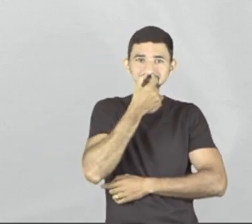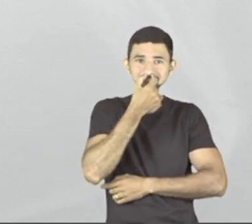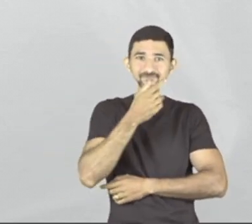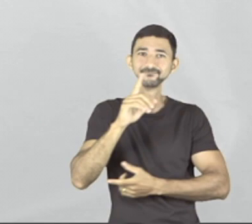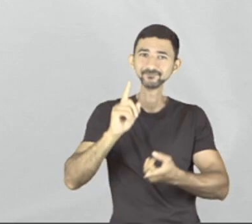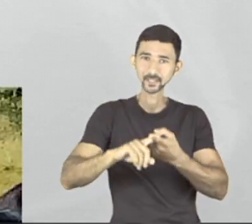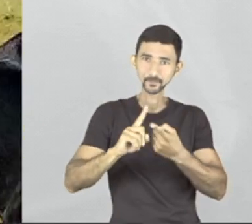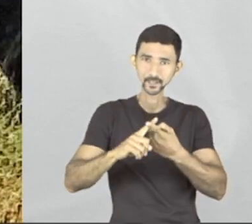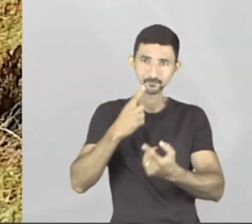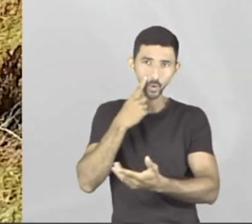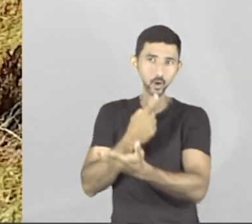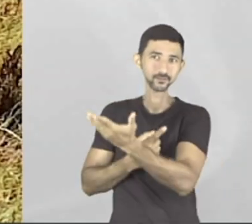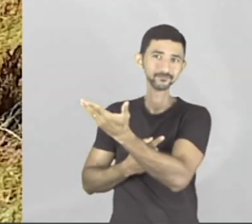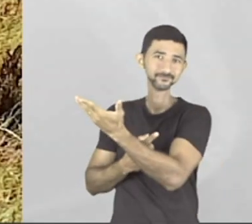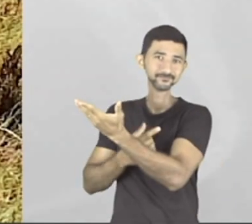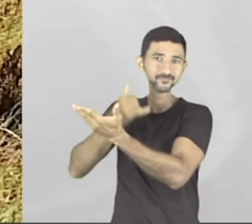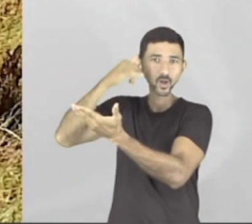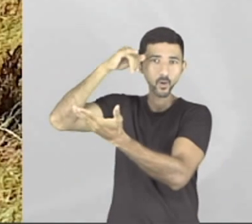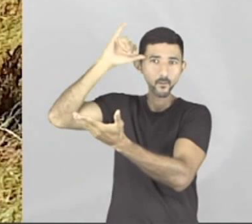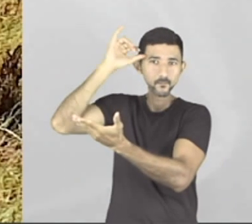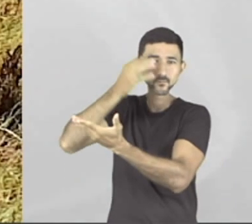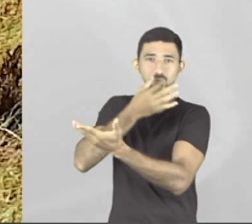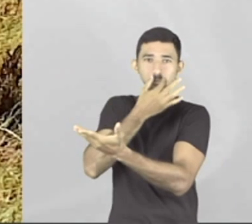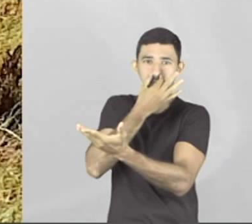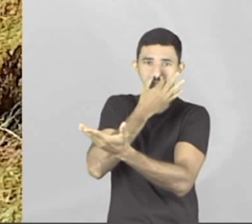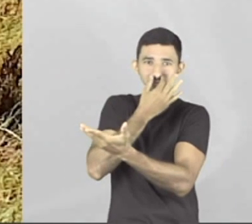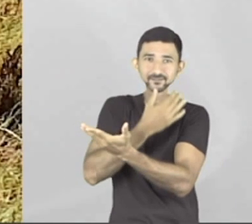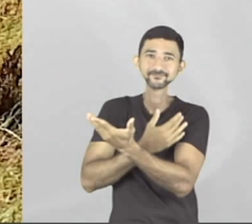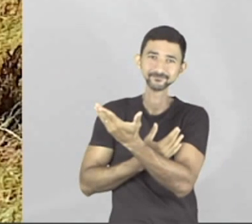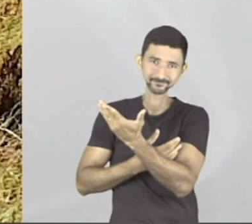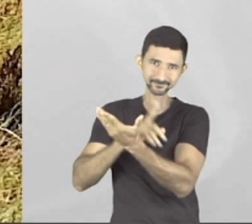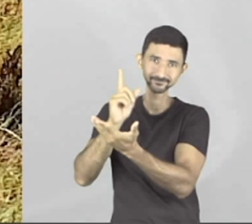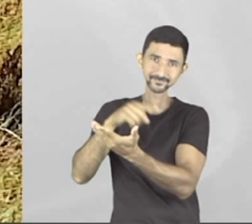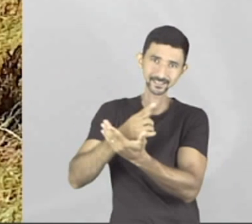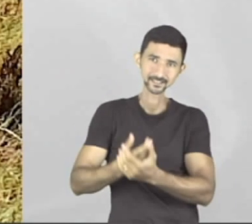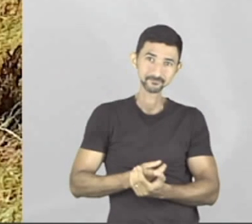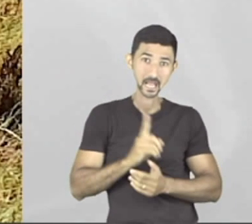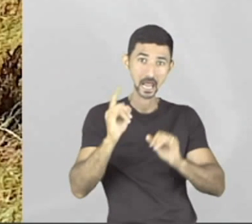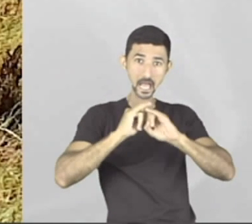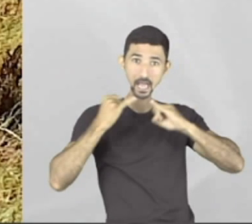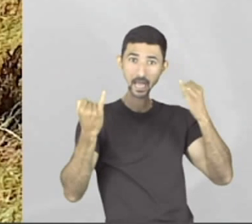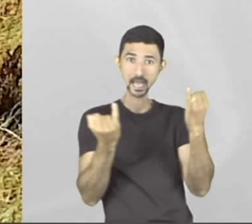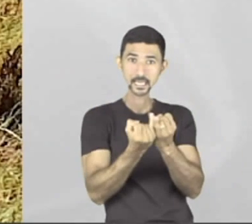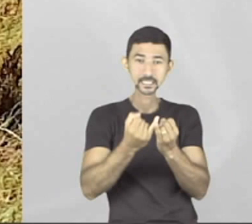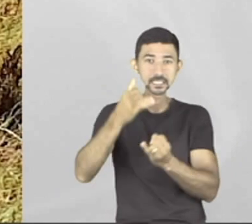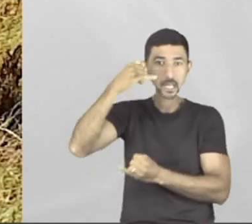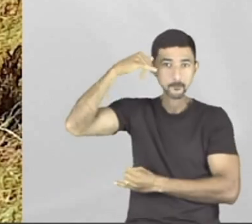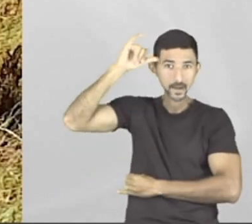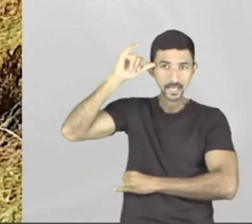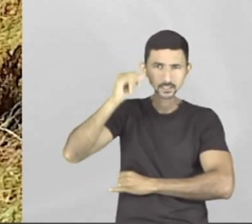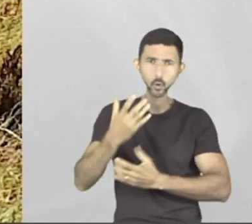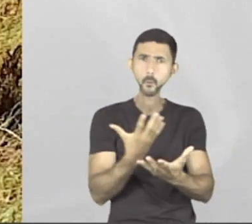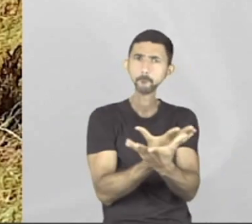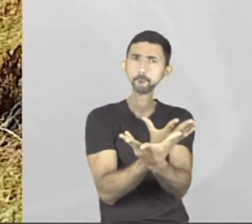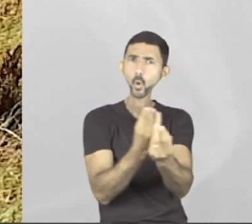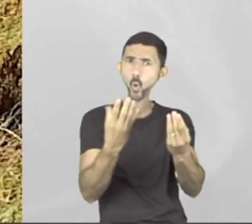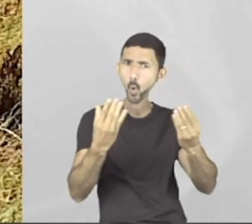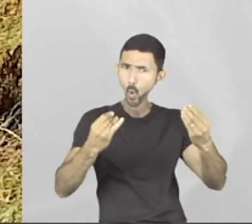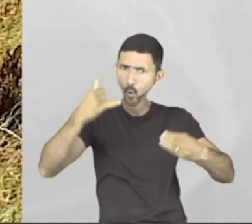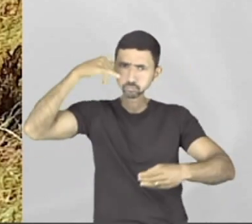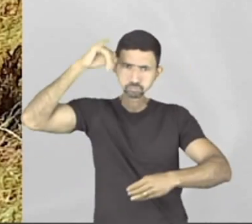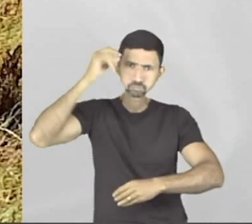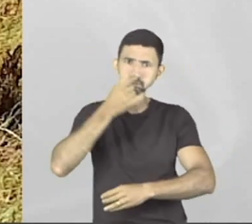bufalino, né? Olha aqui a imagem do rebanho de búfalos lá do Marajó. Nós temos o maior rebanho de